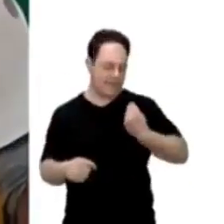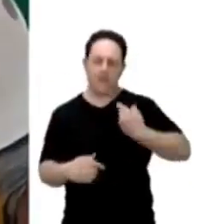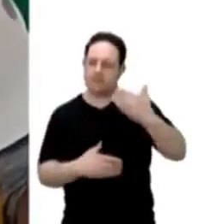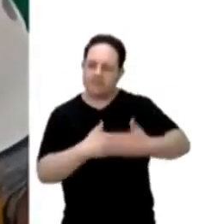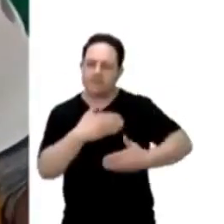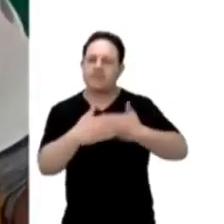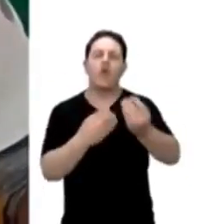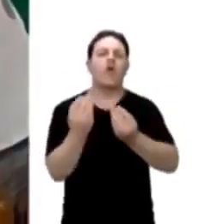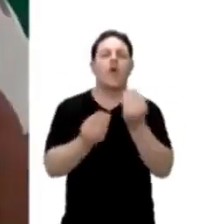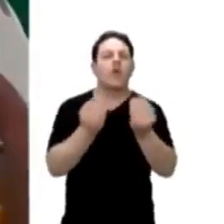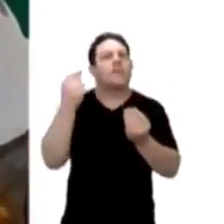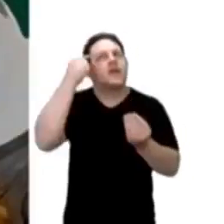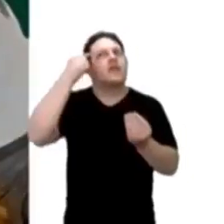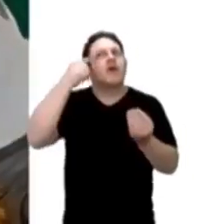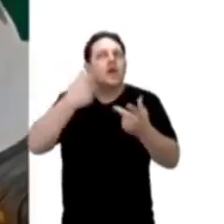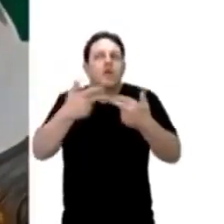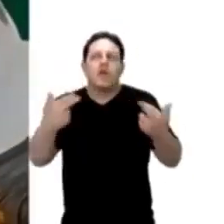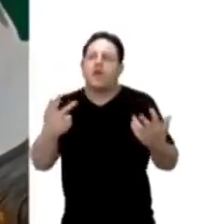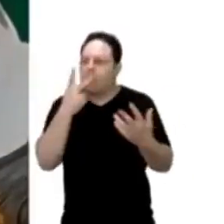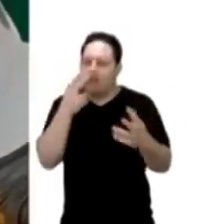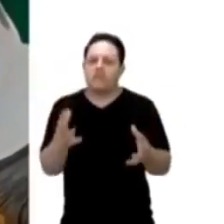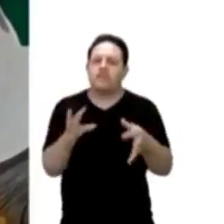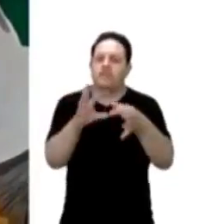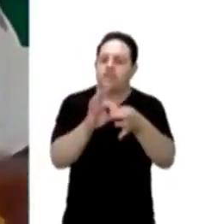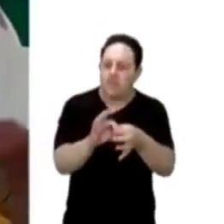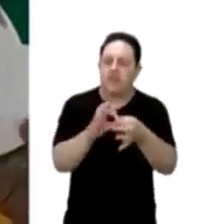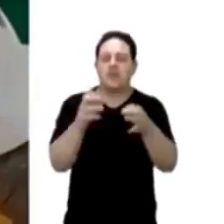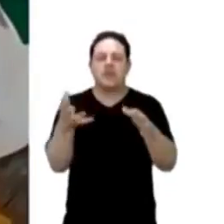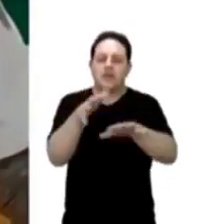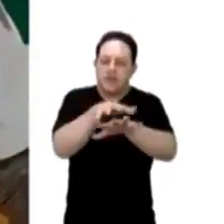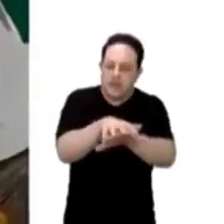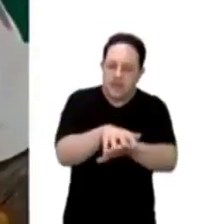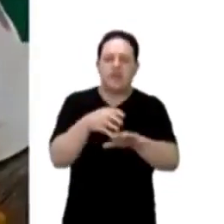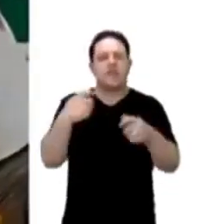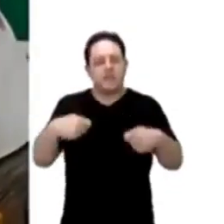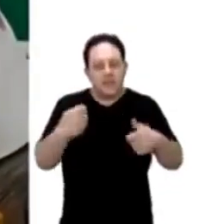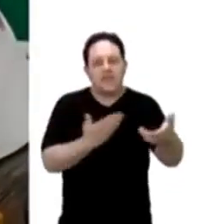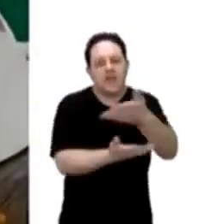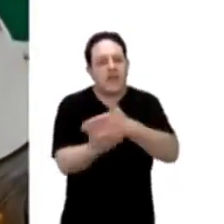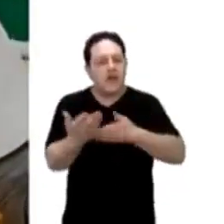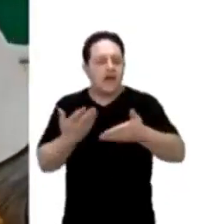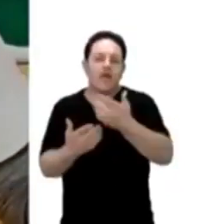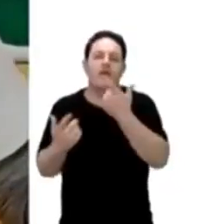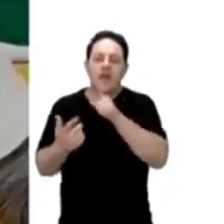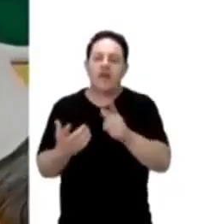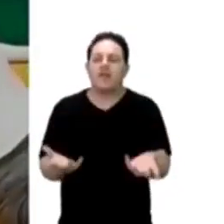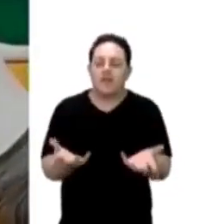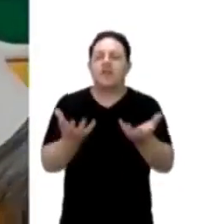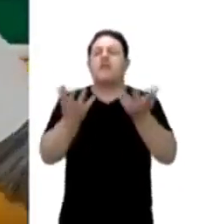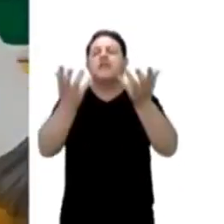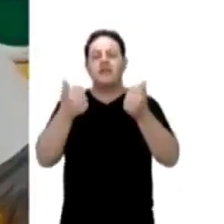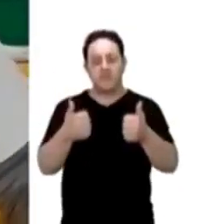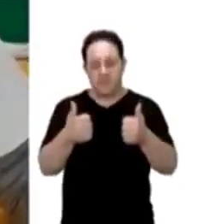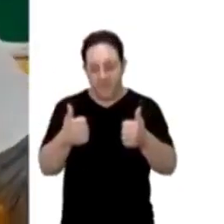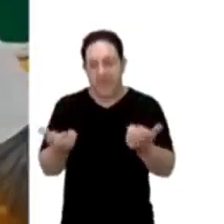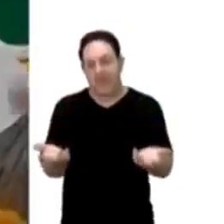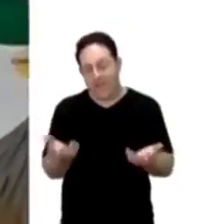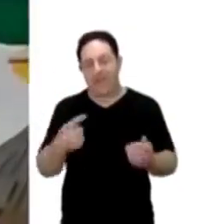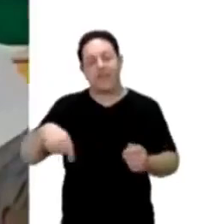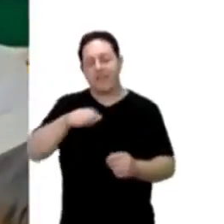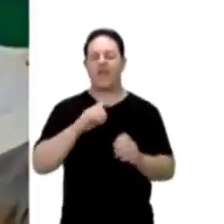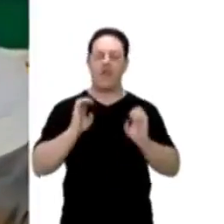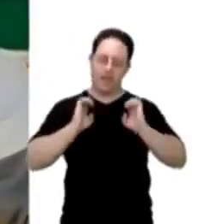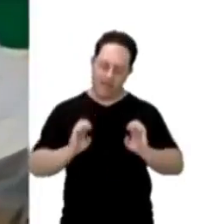algo novo, algo de integração, algo de que a gente não tem por aí para todo momento. A gente